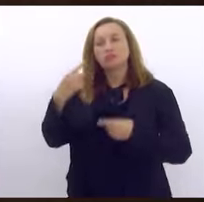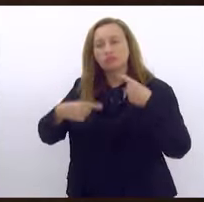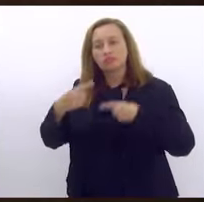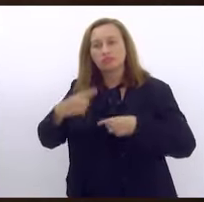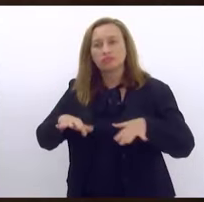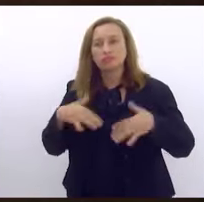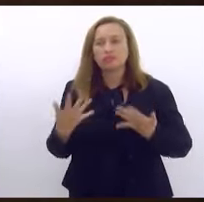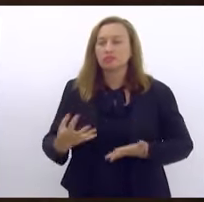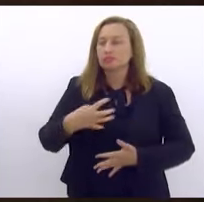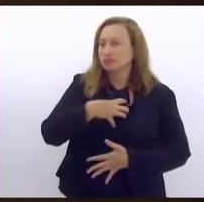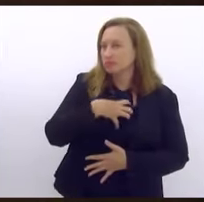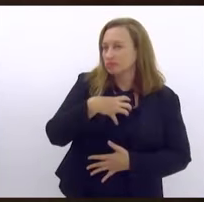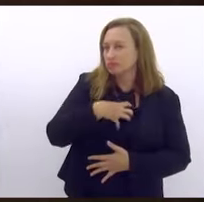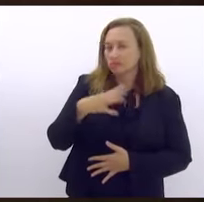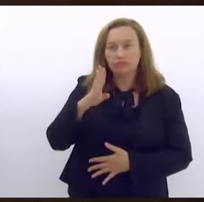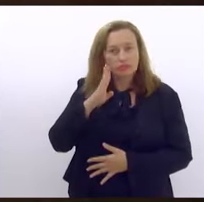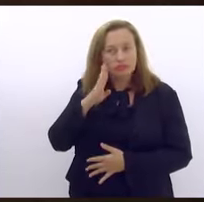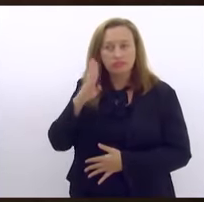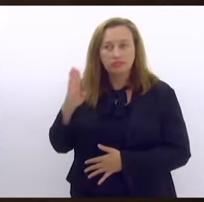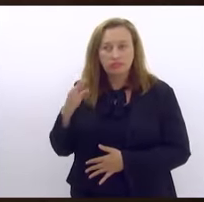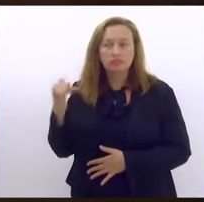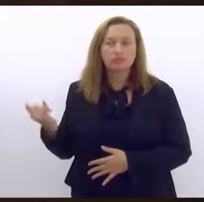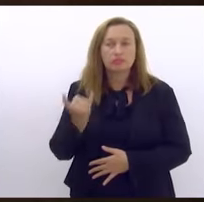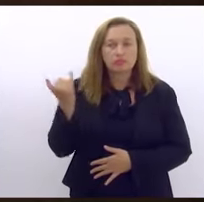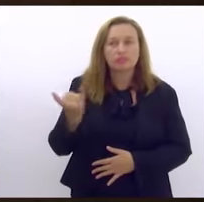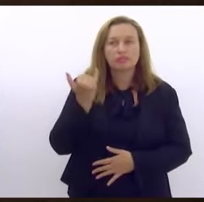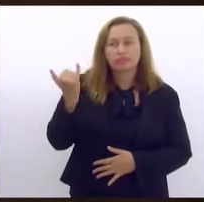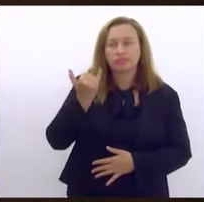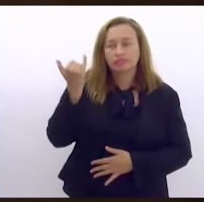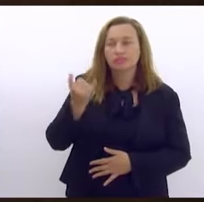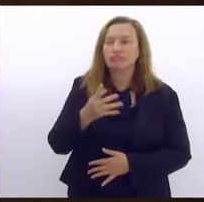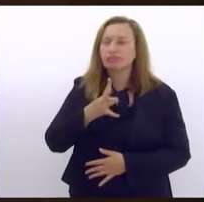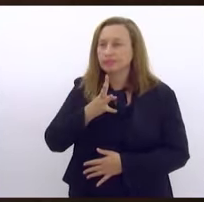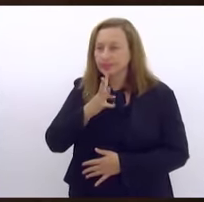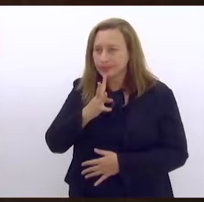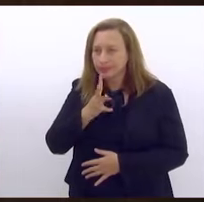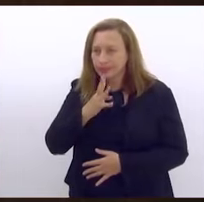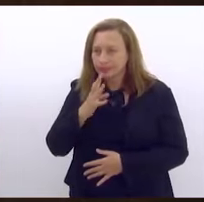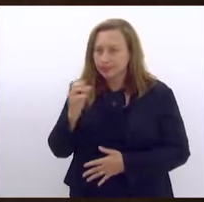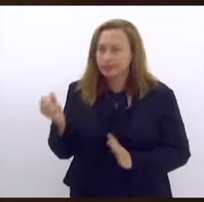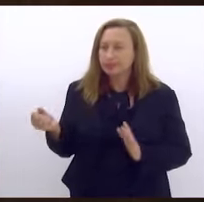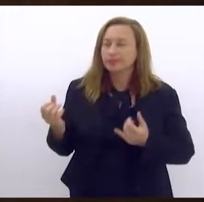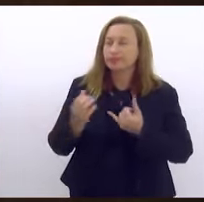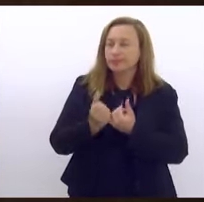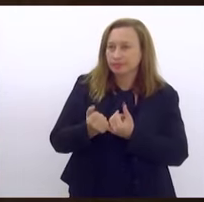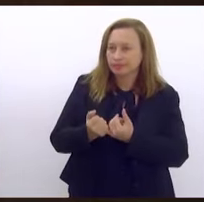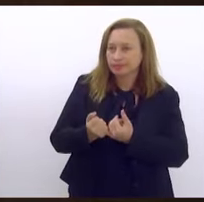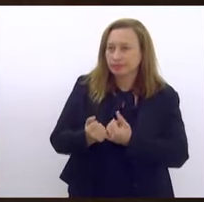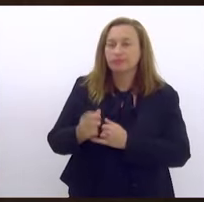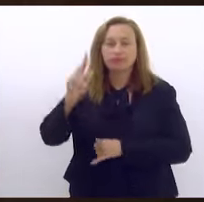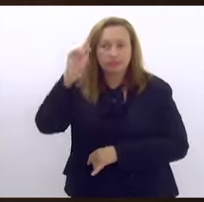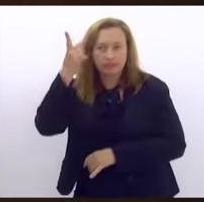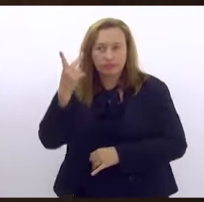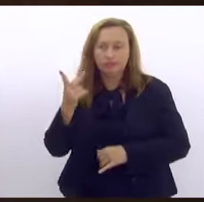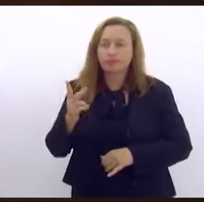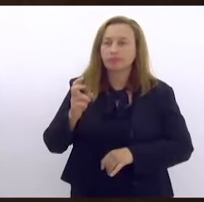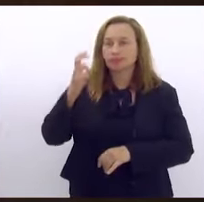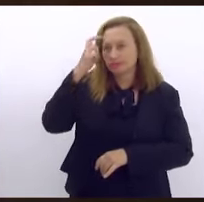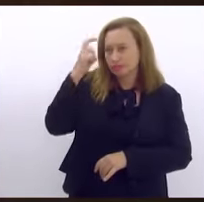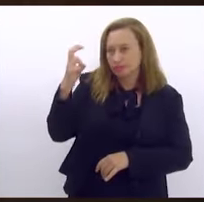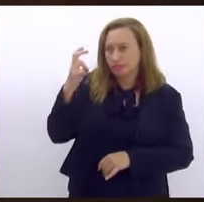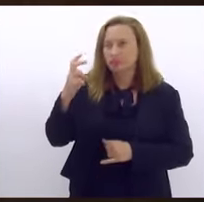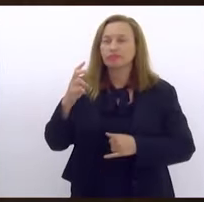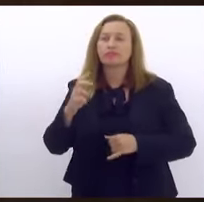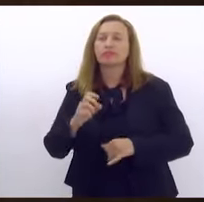Então, nesse sentido, é central e importante o reconhecimento como patrimônio histórico e cultural e imaterial do Estado do